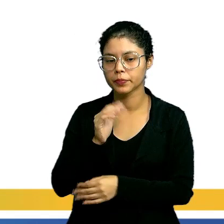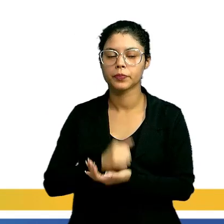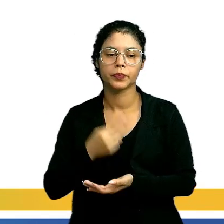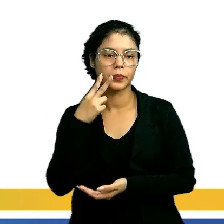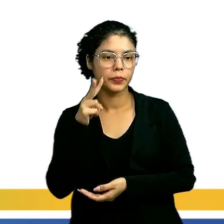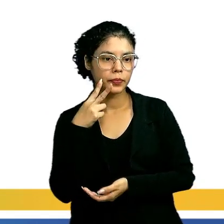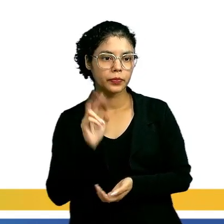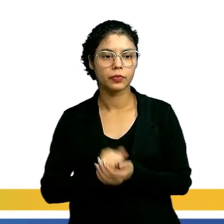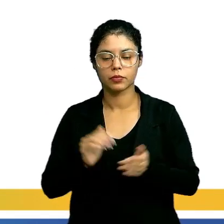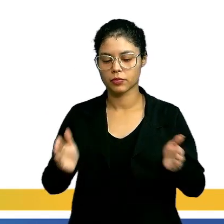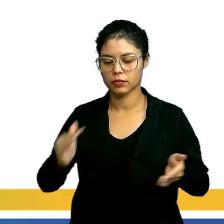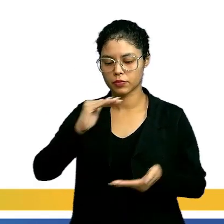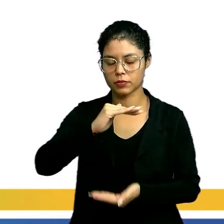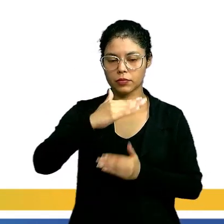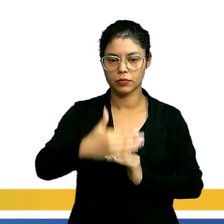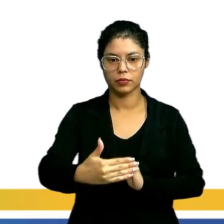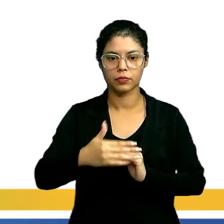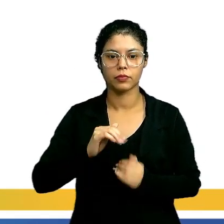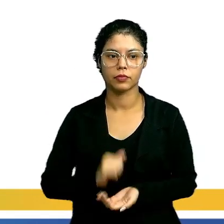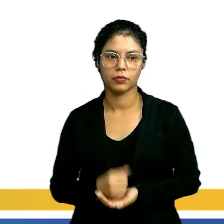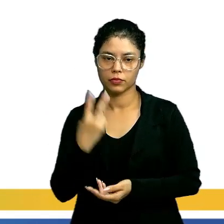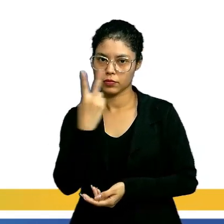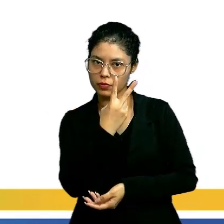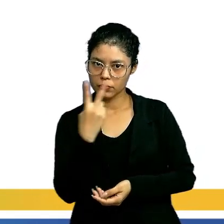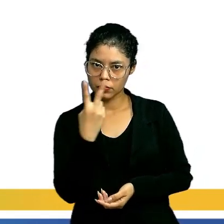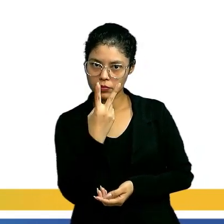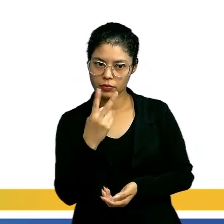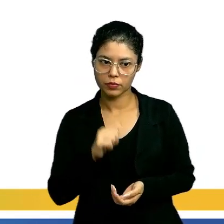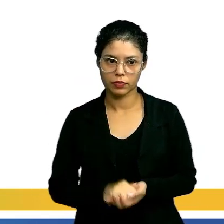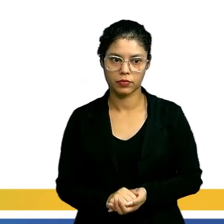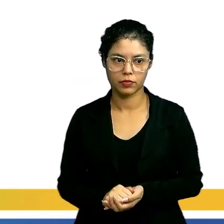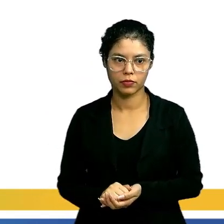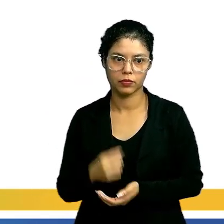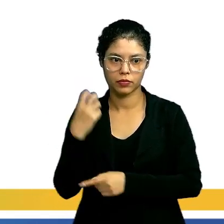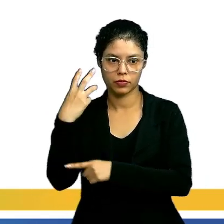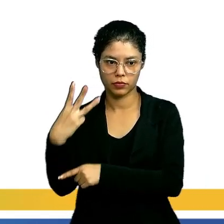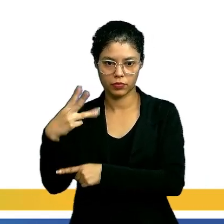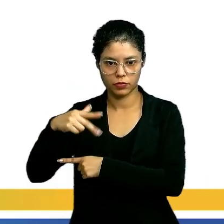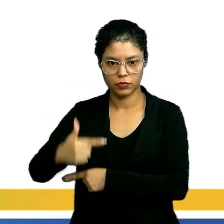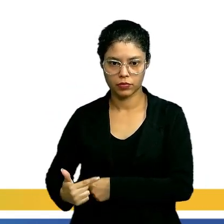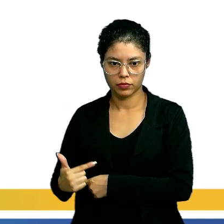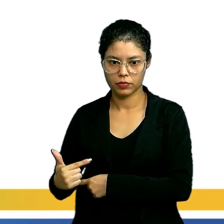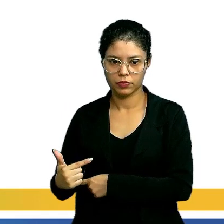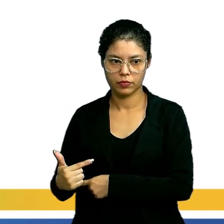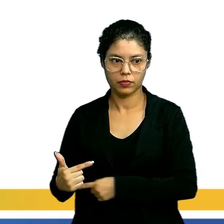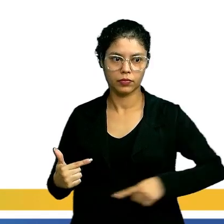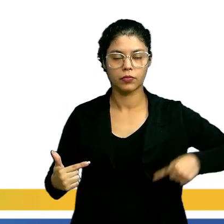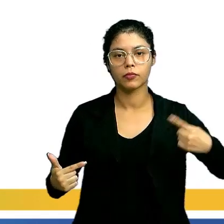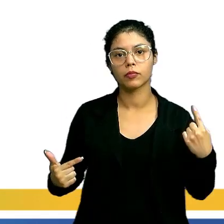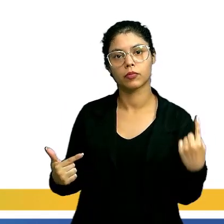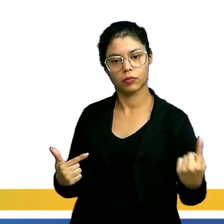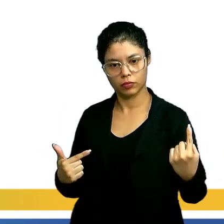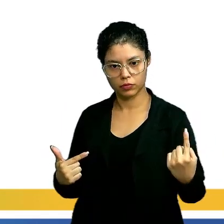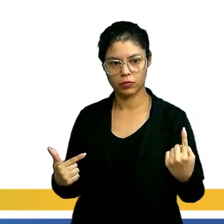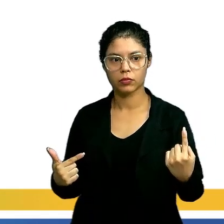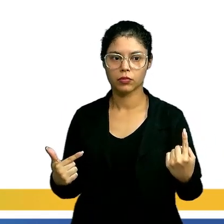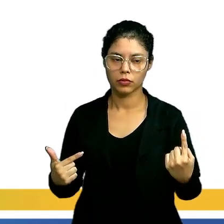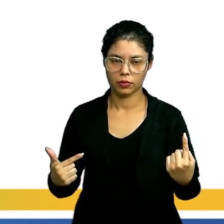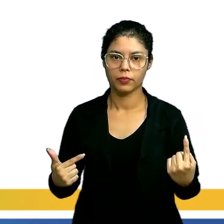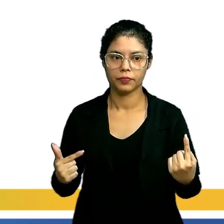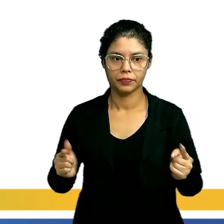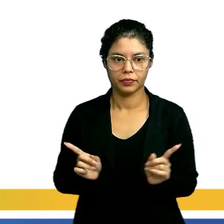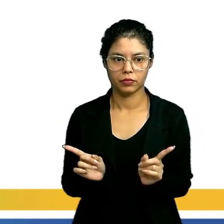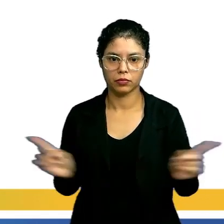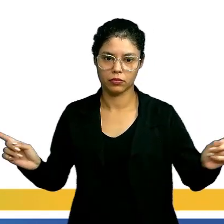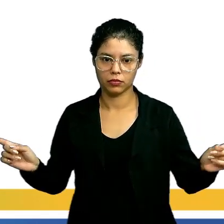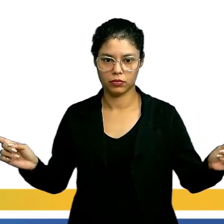Vejamos que essa caixa ela tem duas forças, uma de 3 newtons e uma de 2 newtons, que está sendo impulsionada para frente. Ao